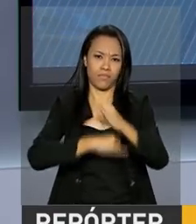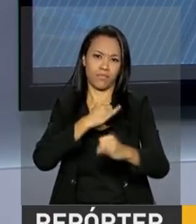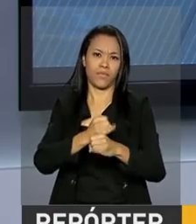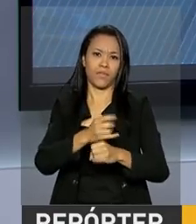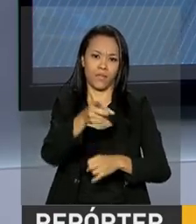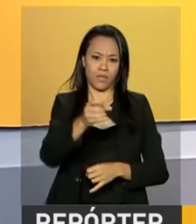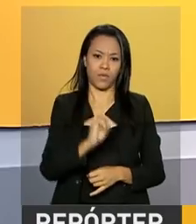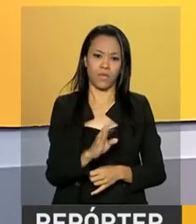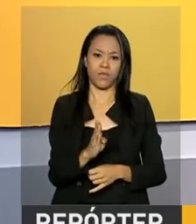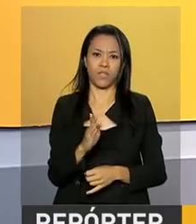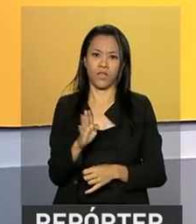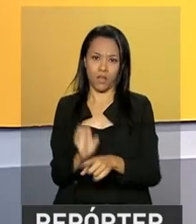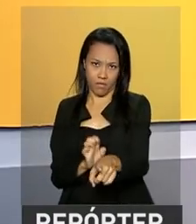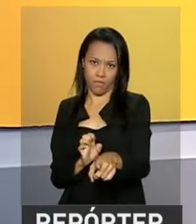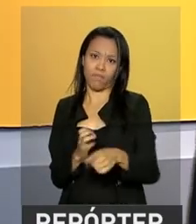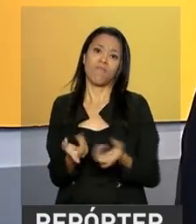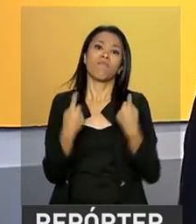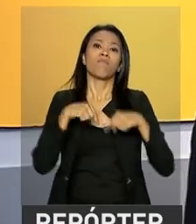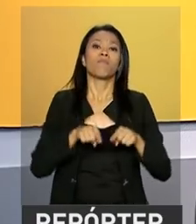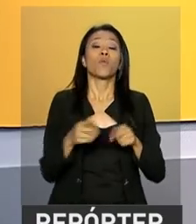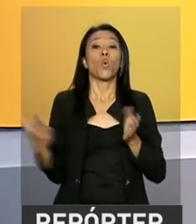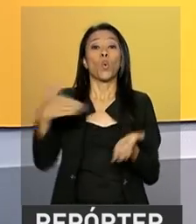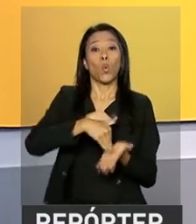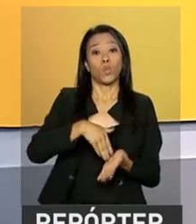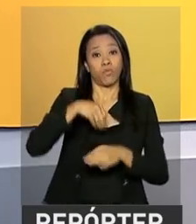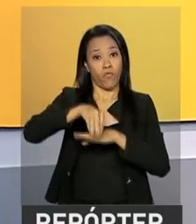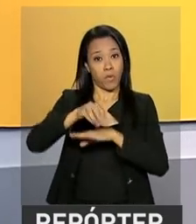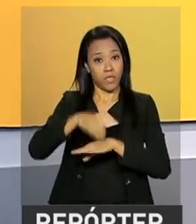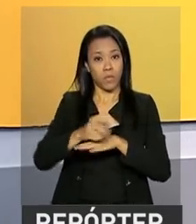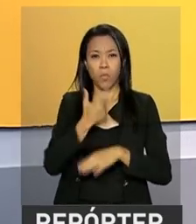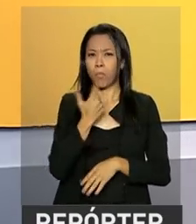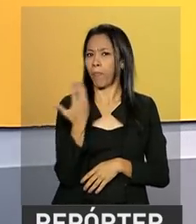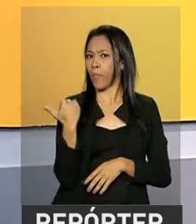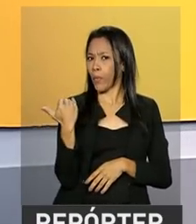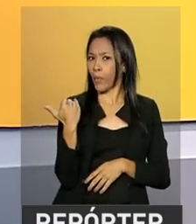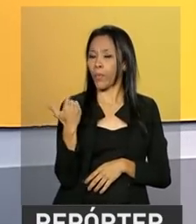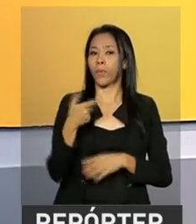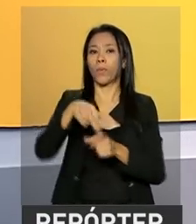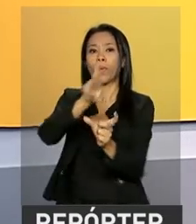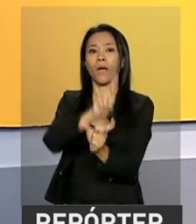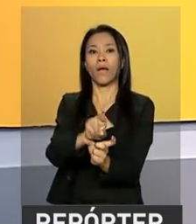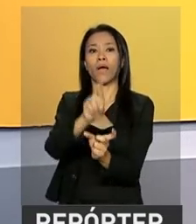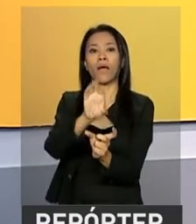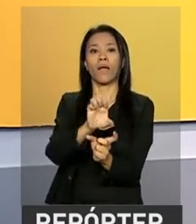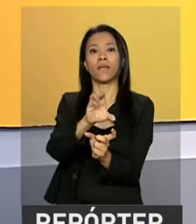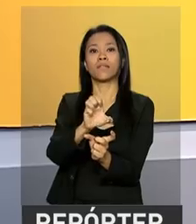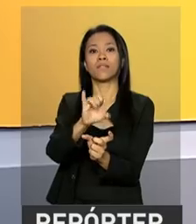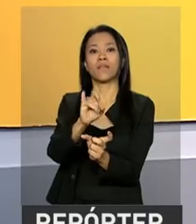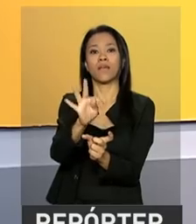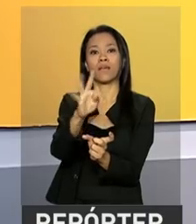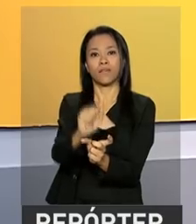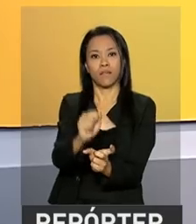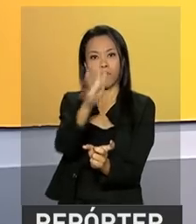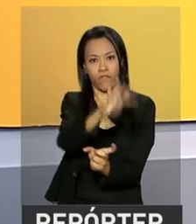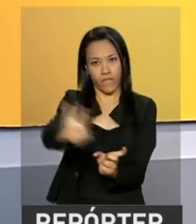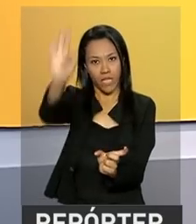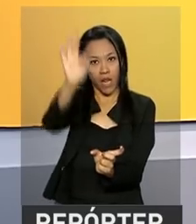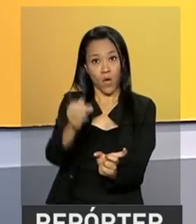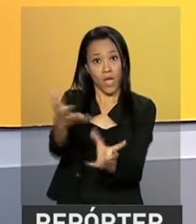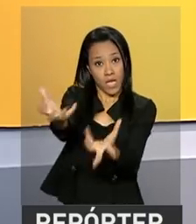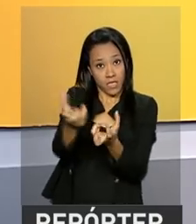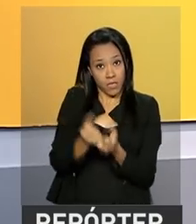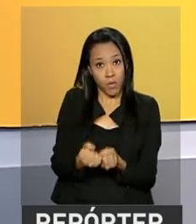ibge a última informação até agora pouco a receita federal recebeu mais de 22 milhões de